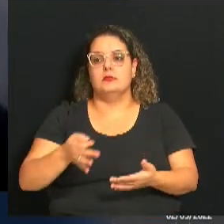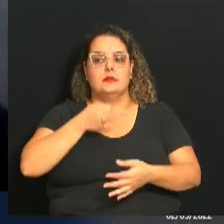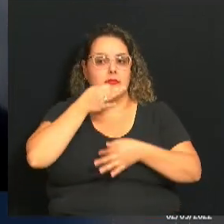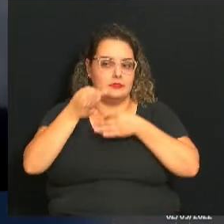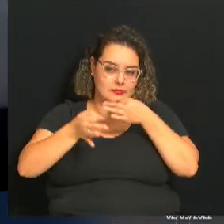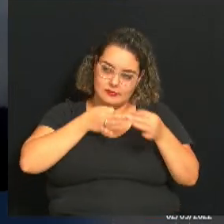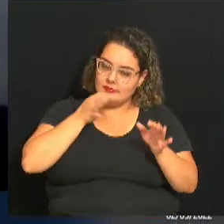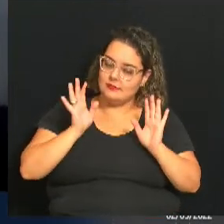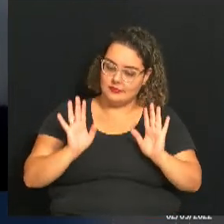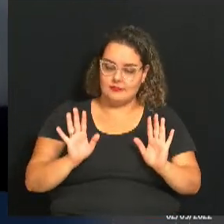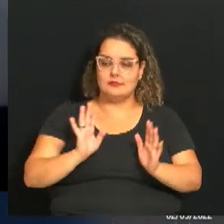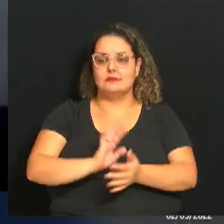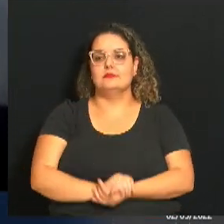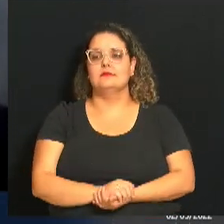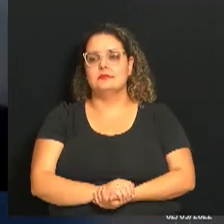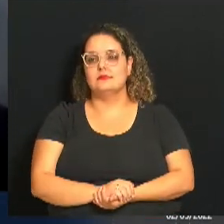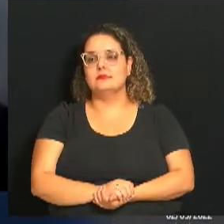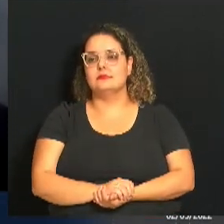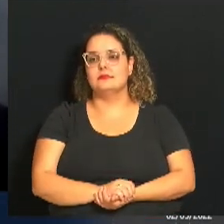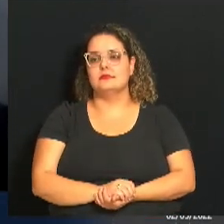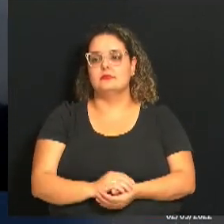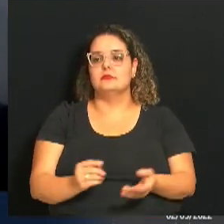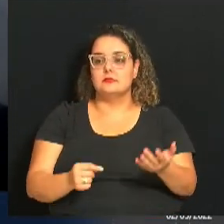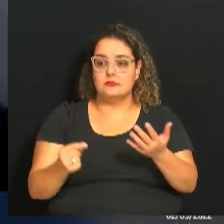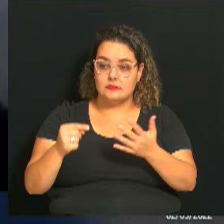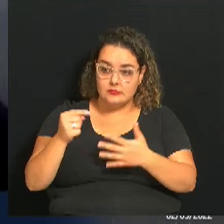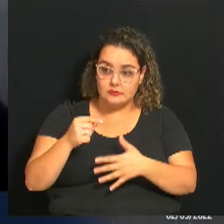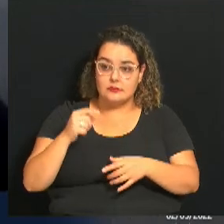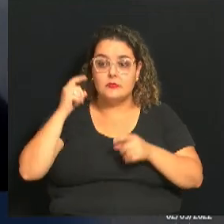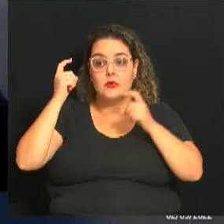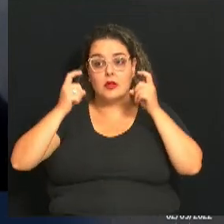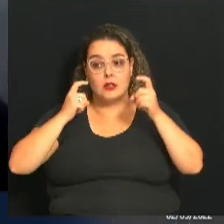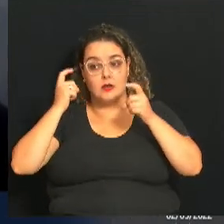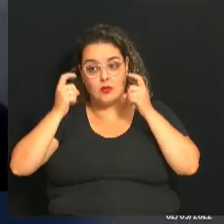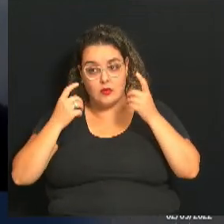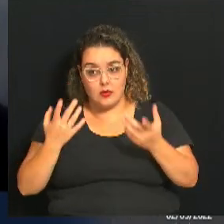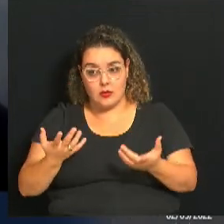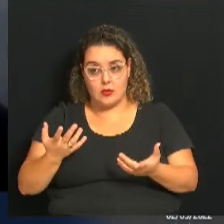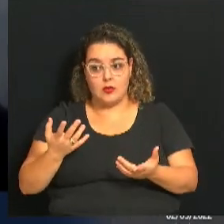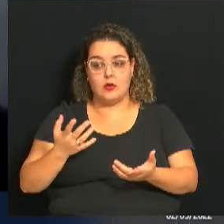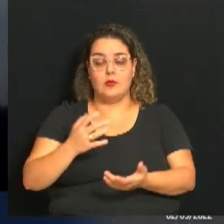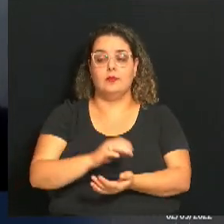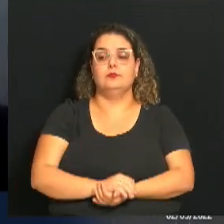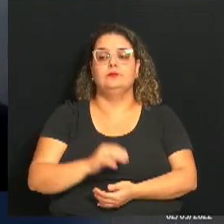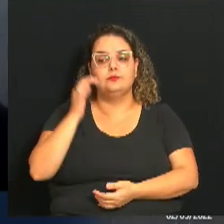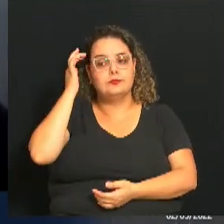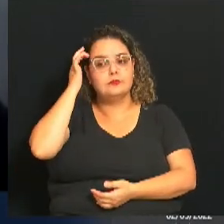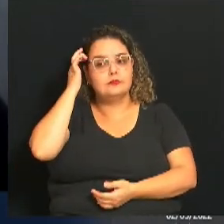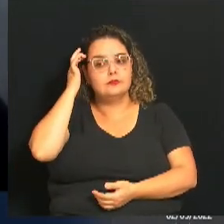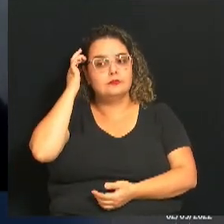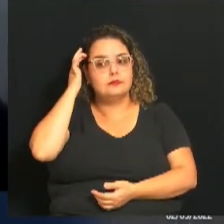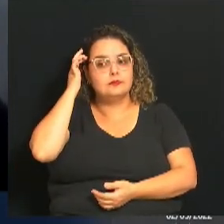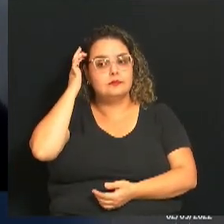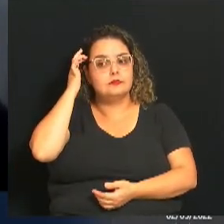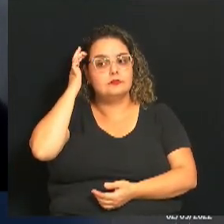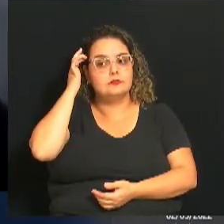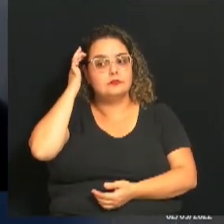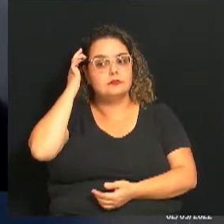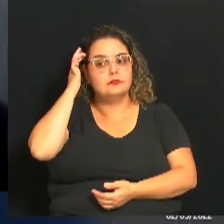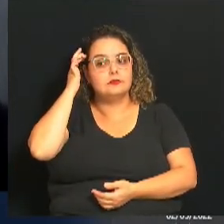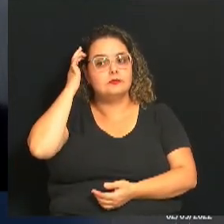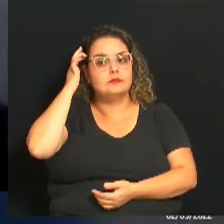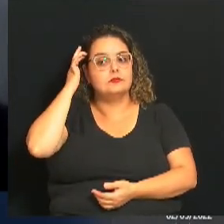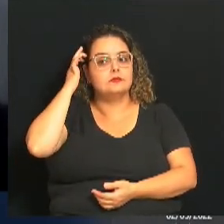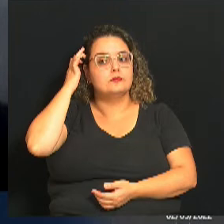né? Então, uma das colocações que a gente colocou, a nossa preocupação é a questão das bancas, que a gente teve muitas reclamações